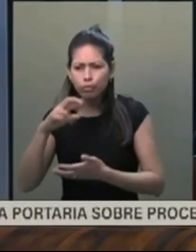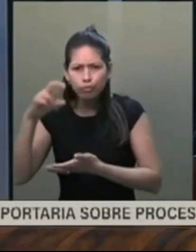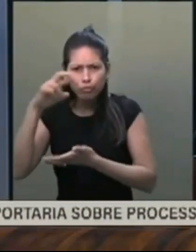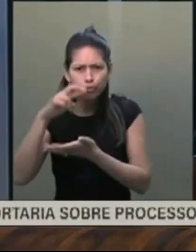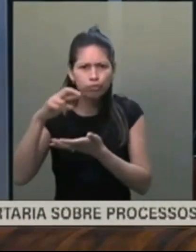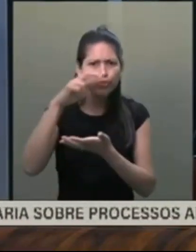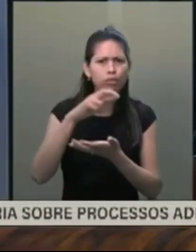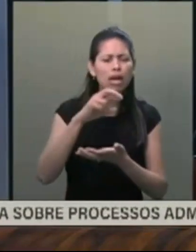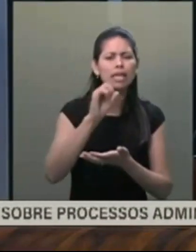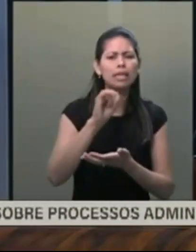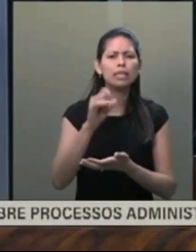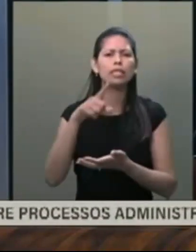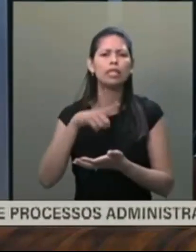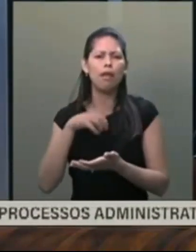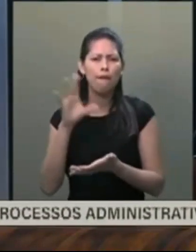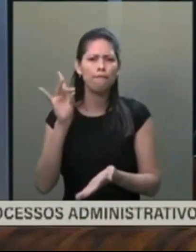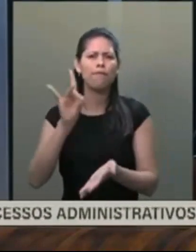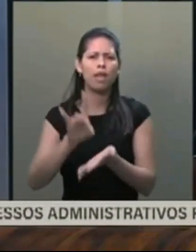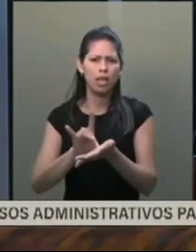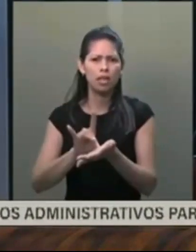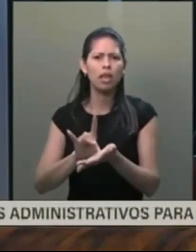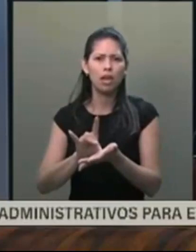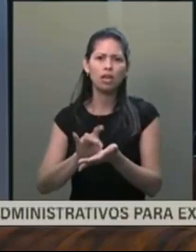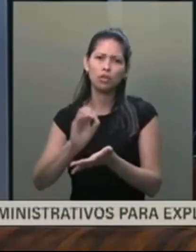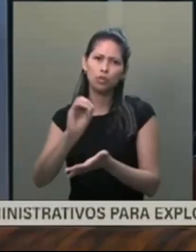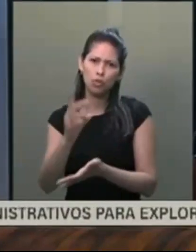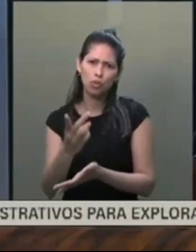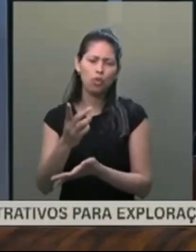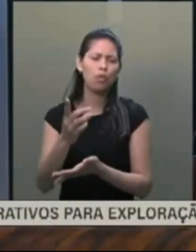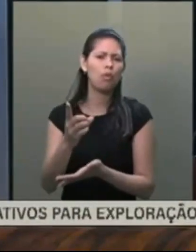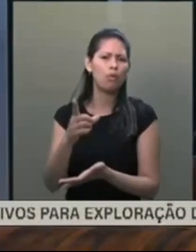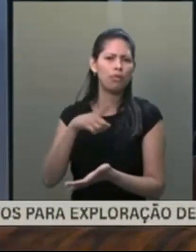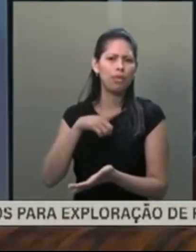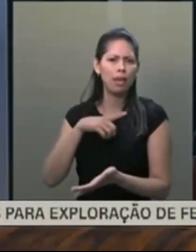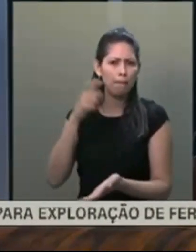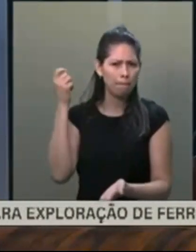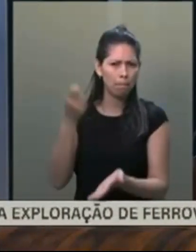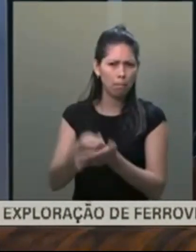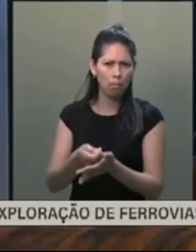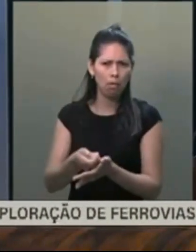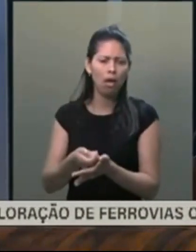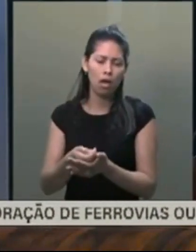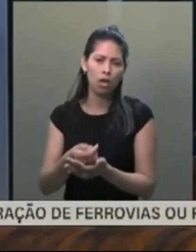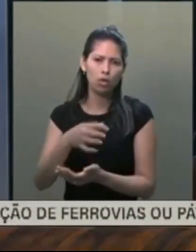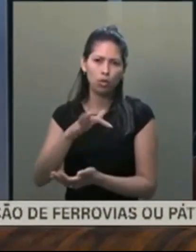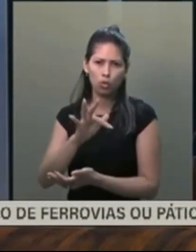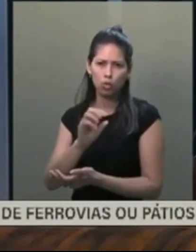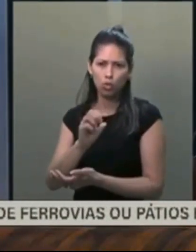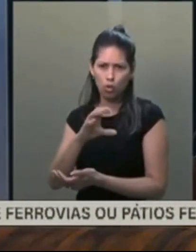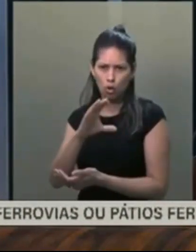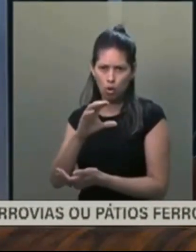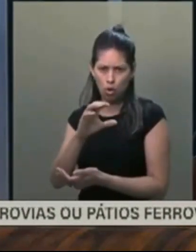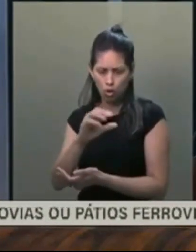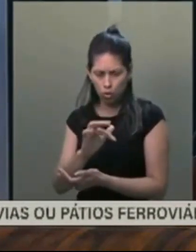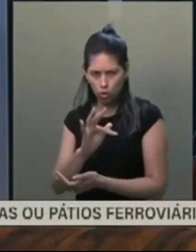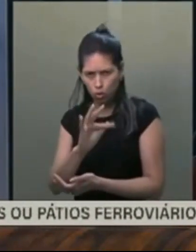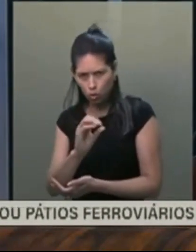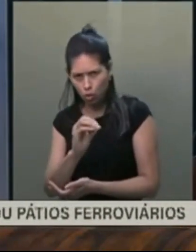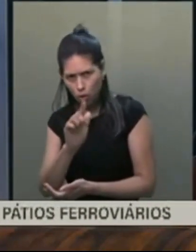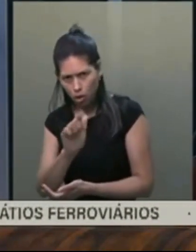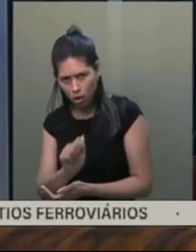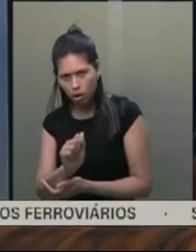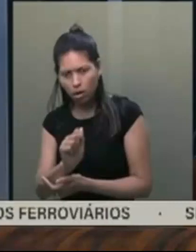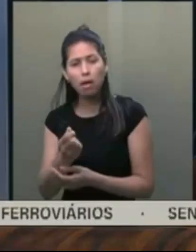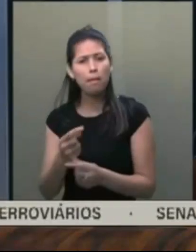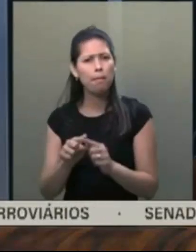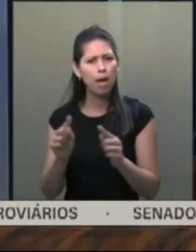isso uma verdadeira ditadura da toga. Eu confio muito na